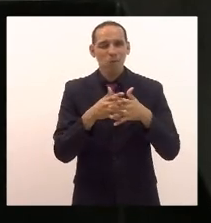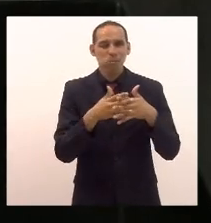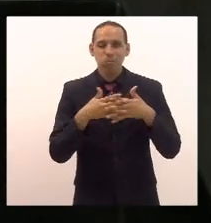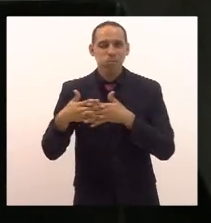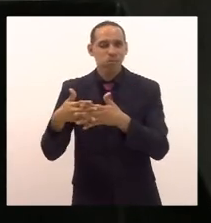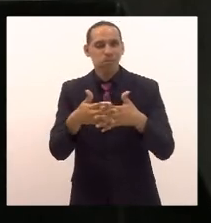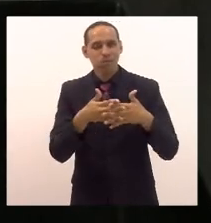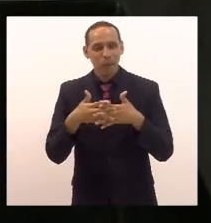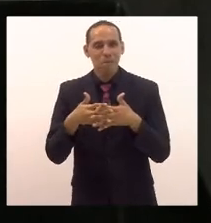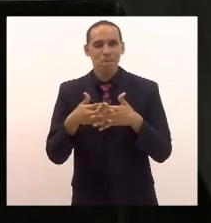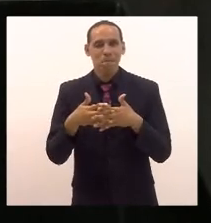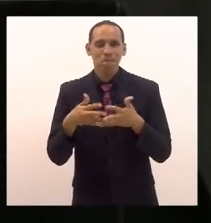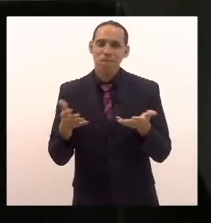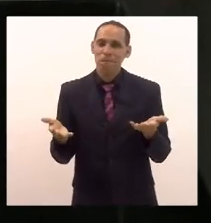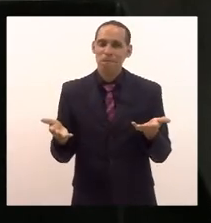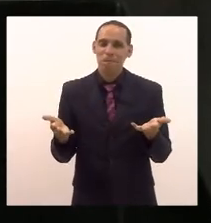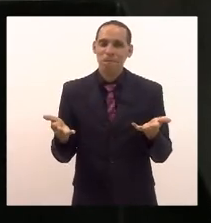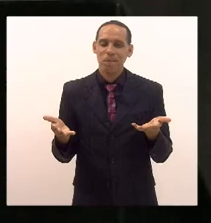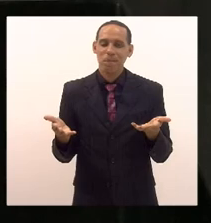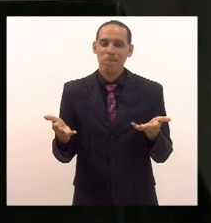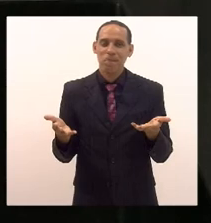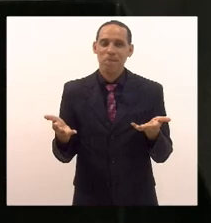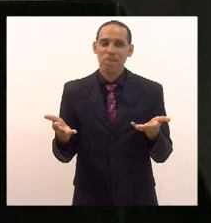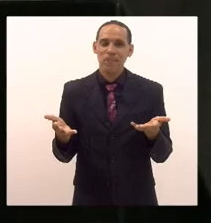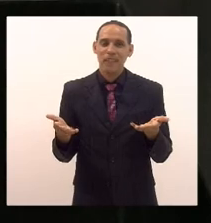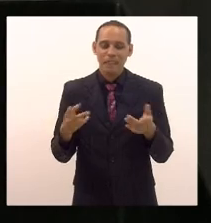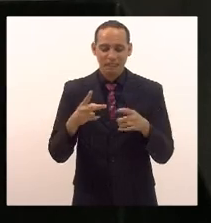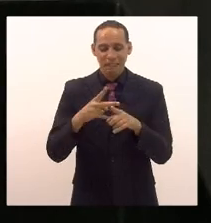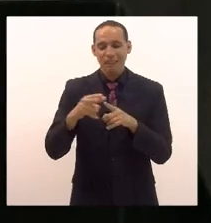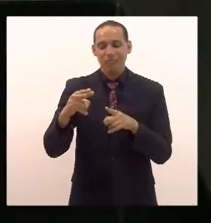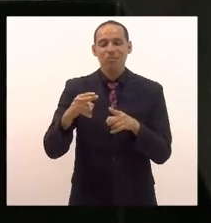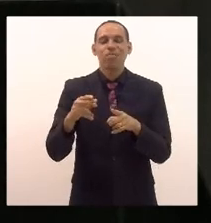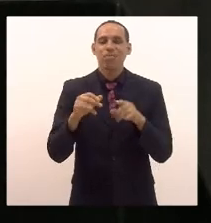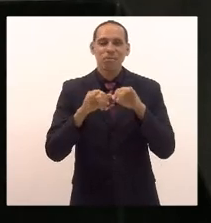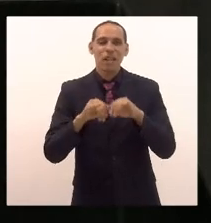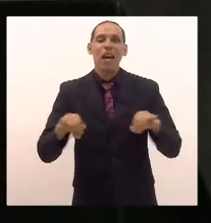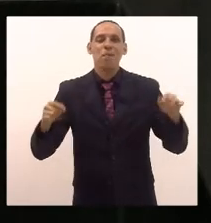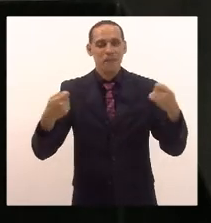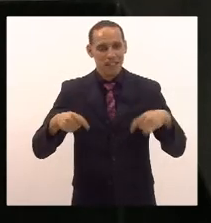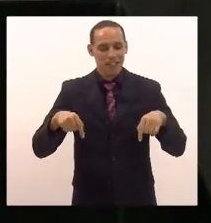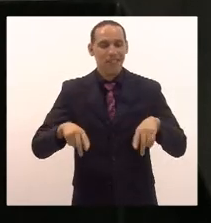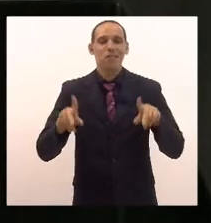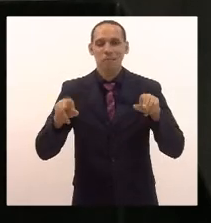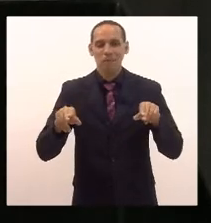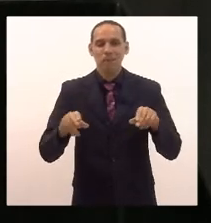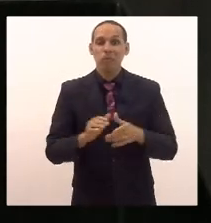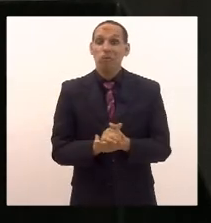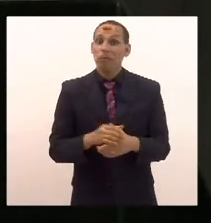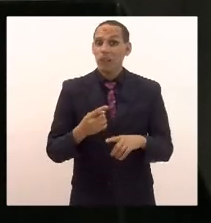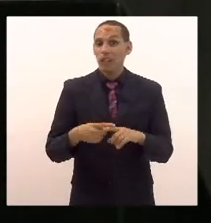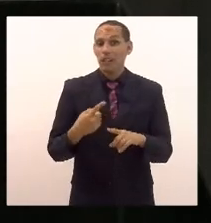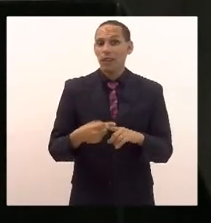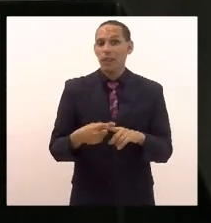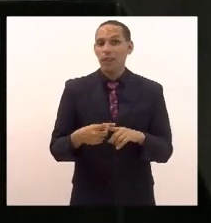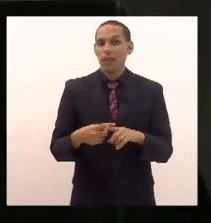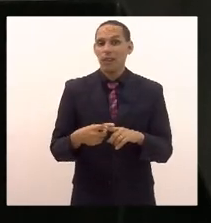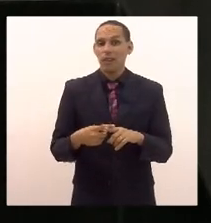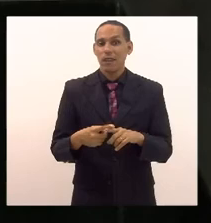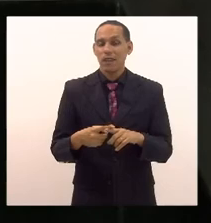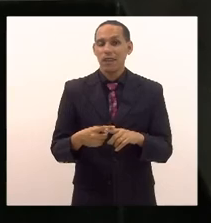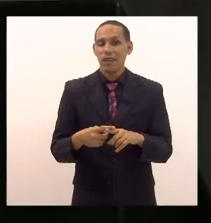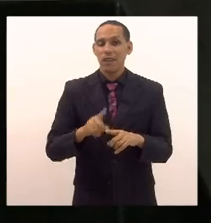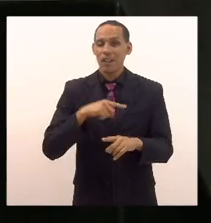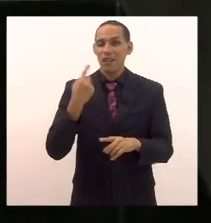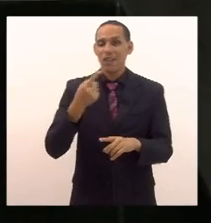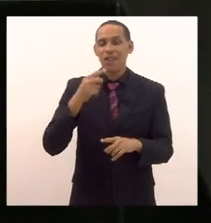não é ela e tem que ser falado aqui também porque nos remete